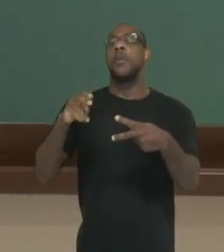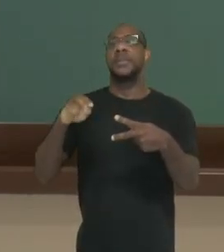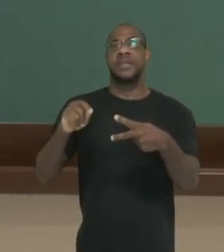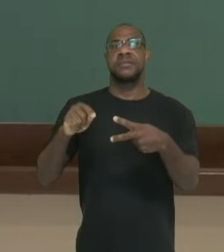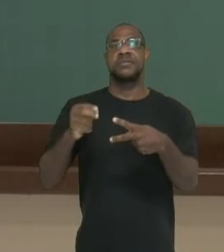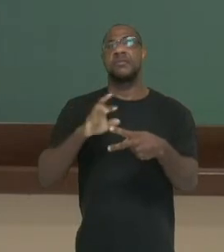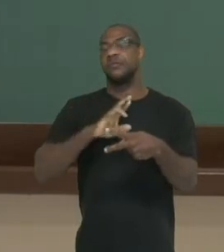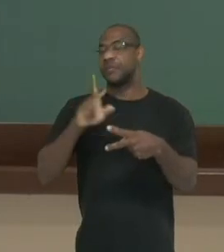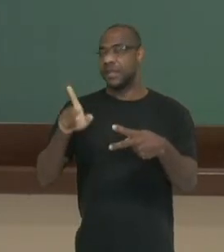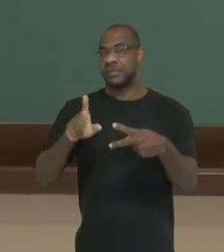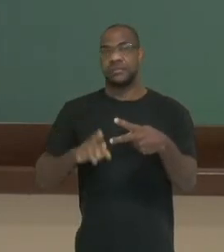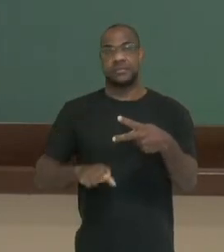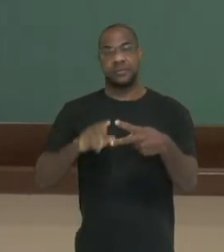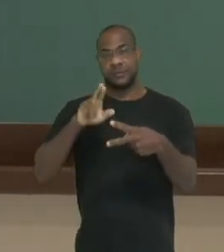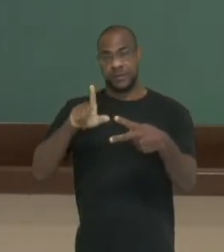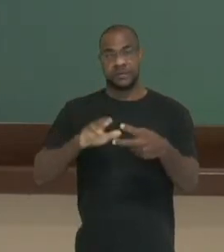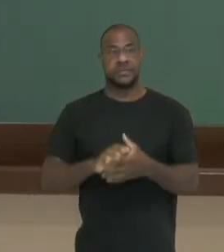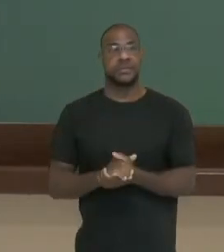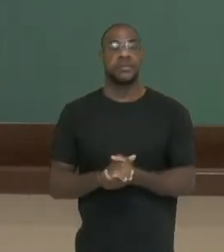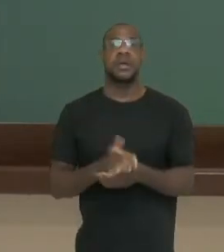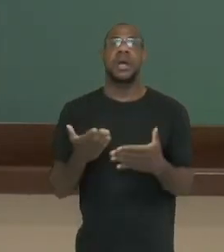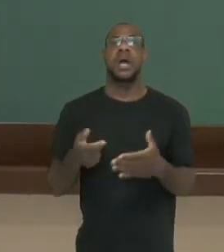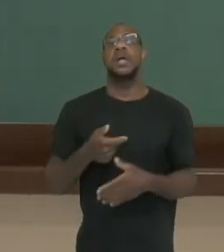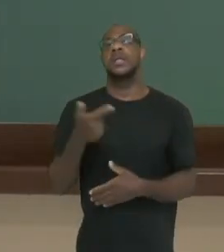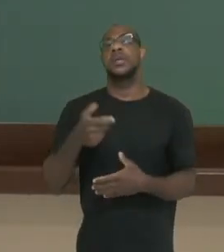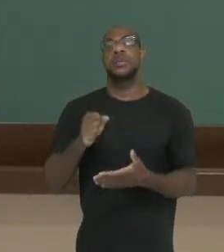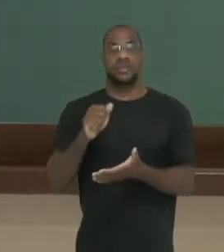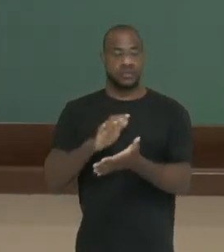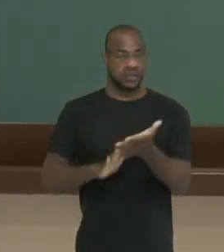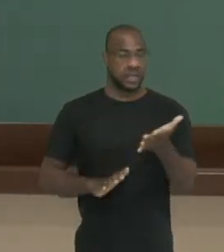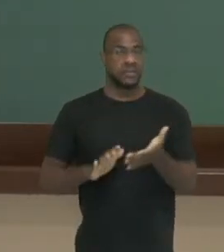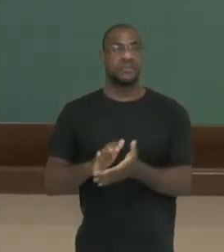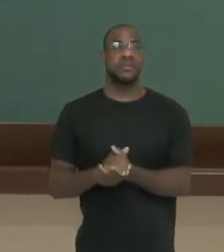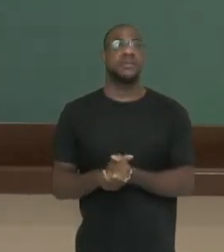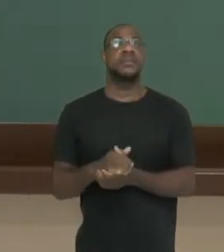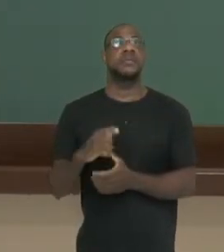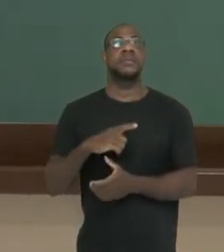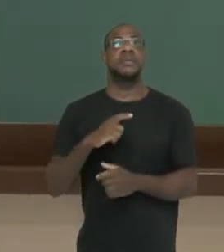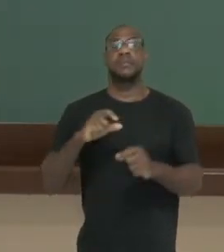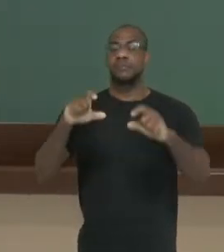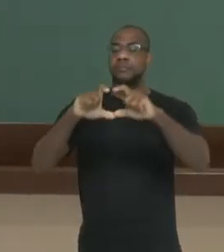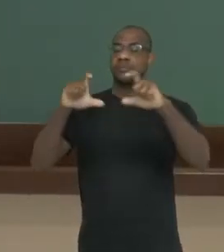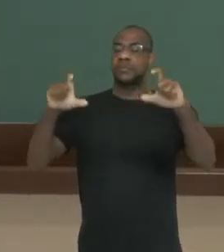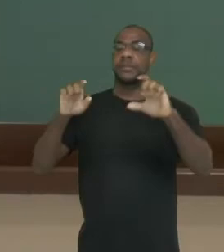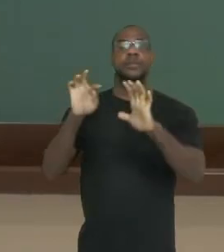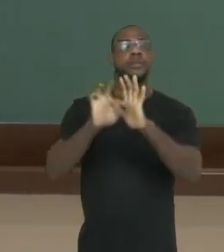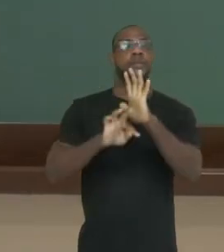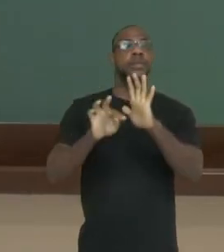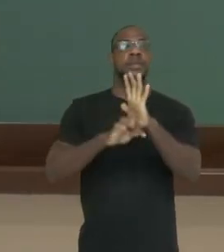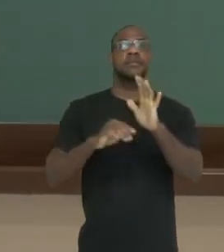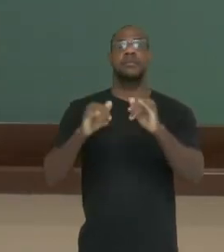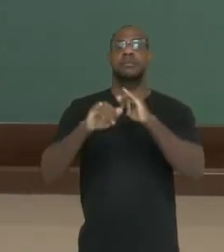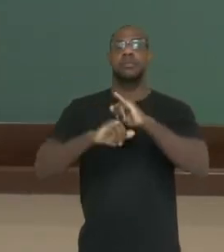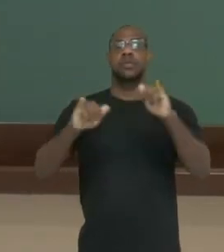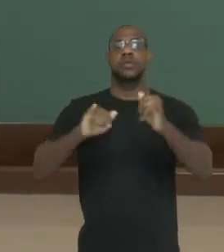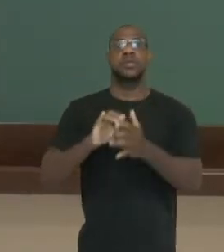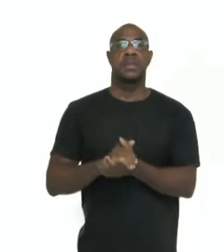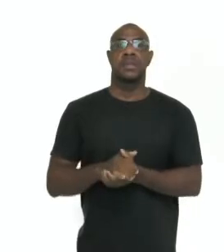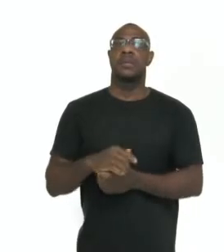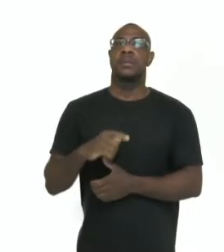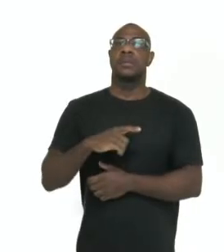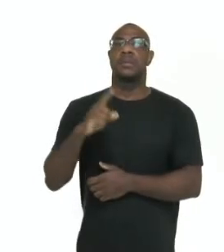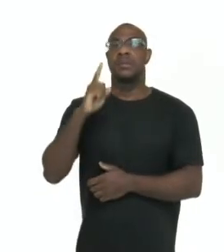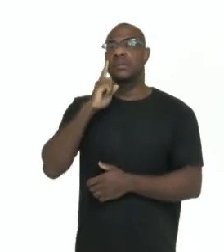certo? Então agora vamos para a nossa segunda atividade. Nós temos um fragmento aqui do texto da notícia, né? Eles